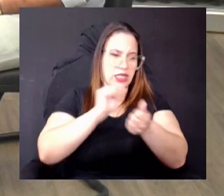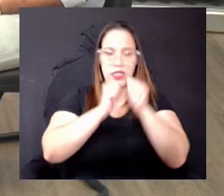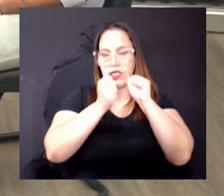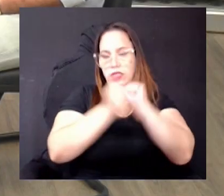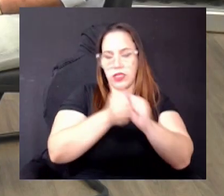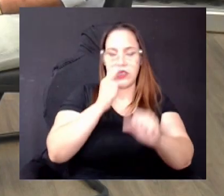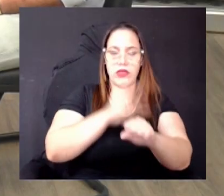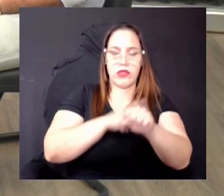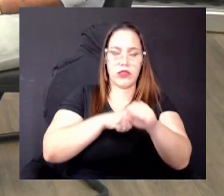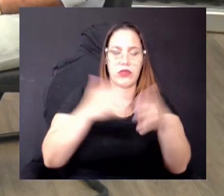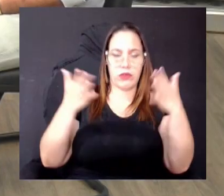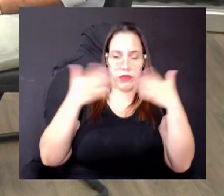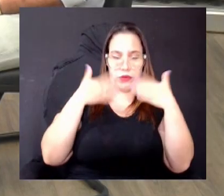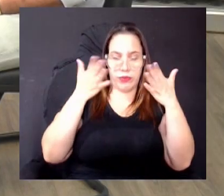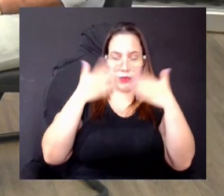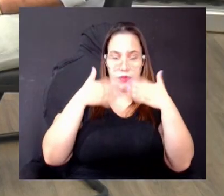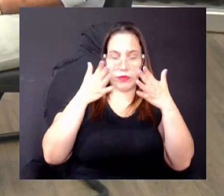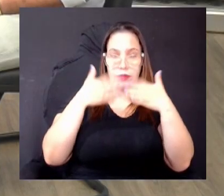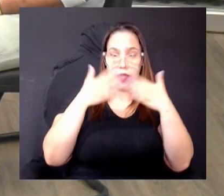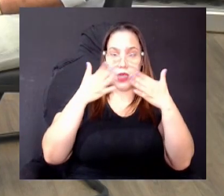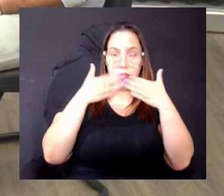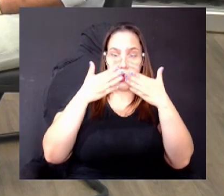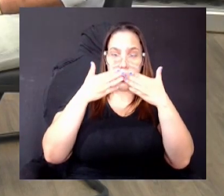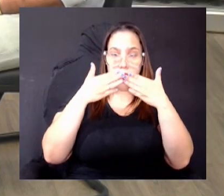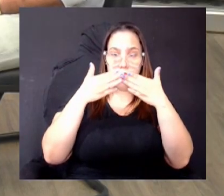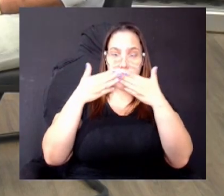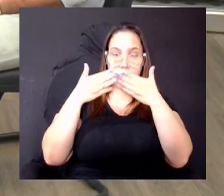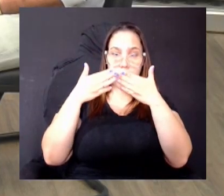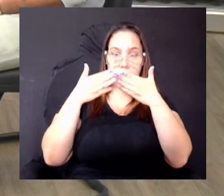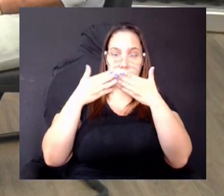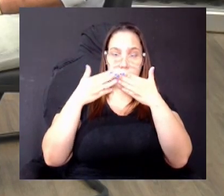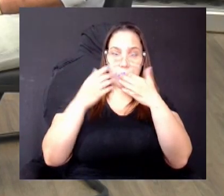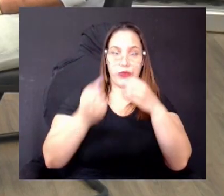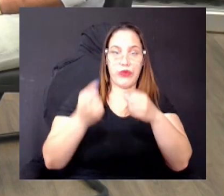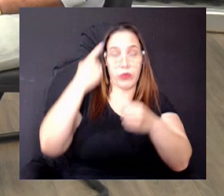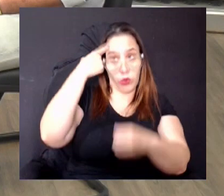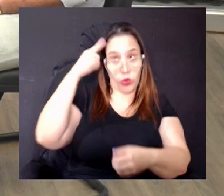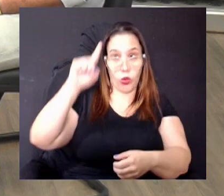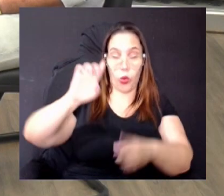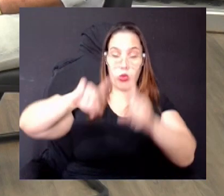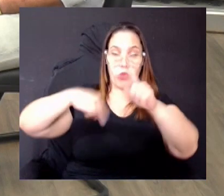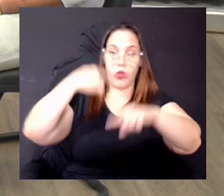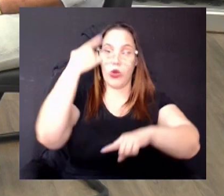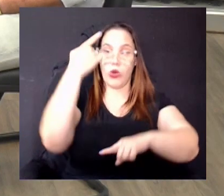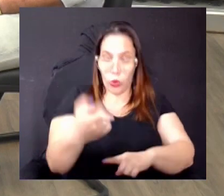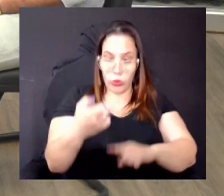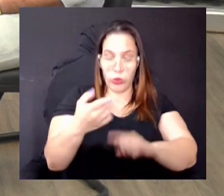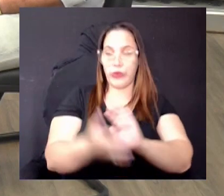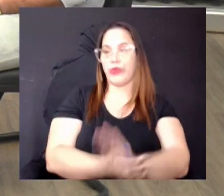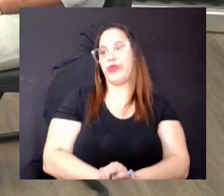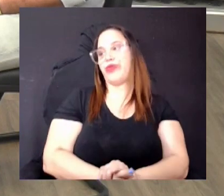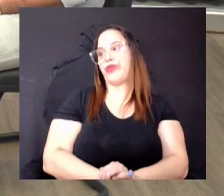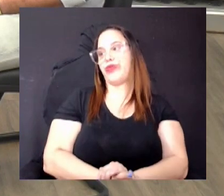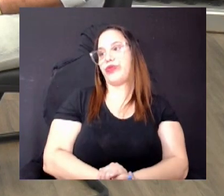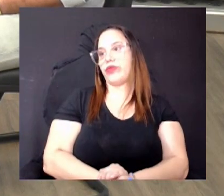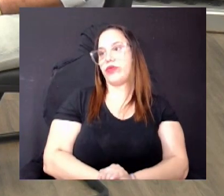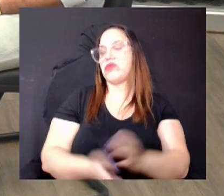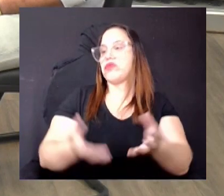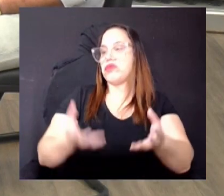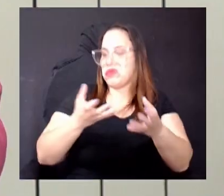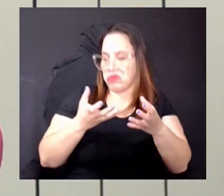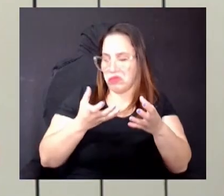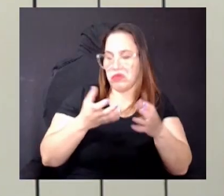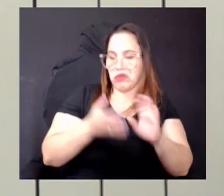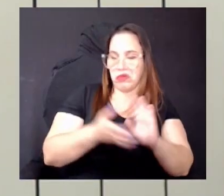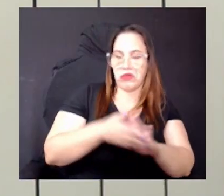verão que possa voltar aí de um dia para o outro, né? Então, eu gostaria do seu